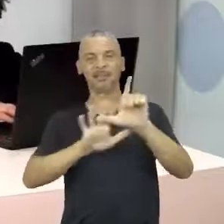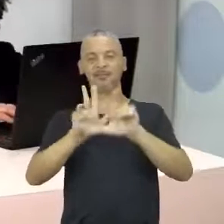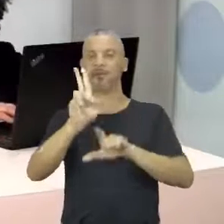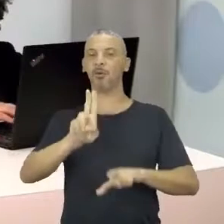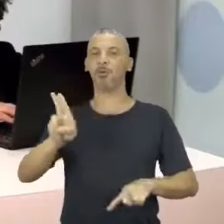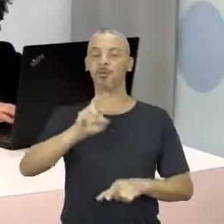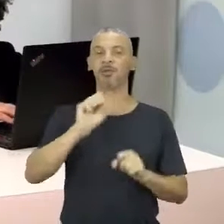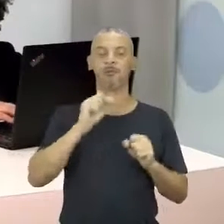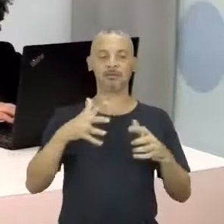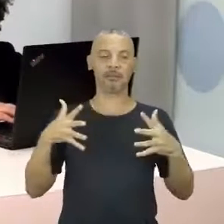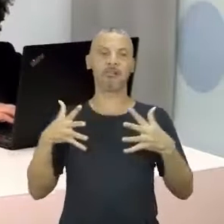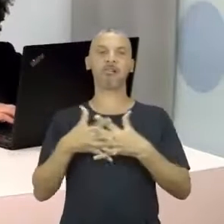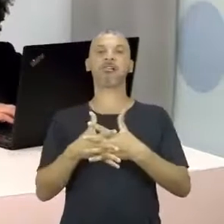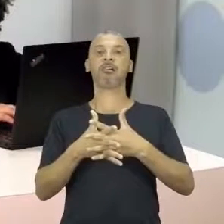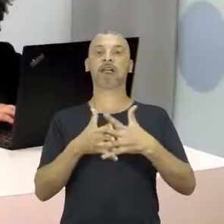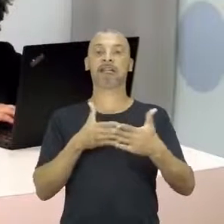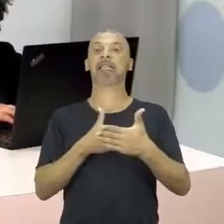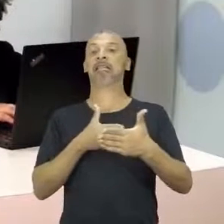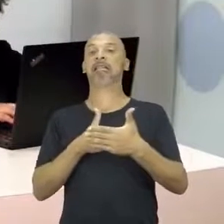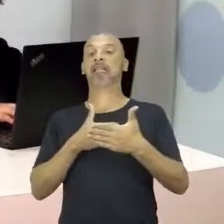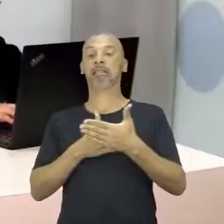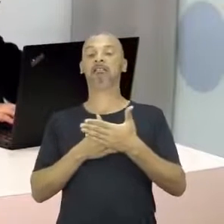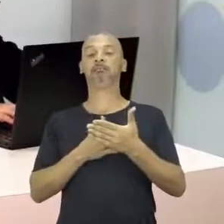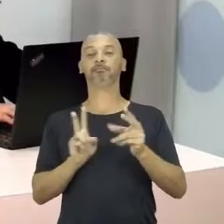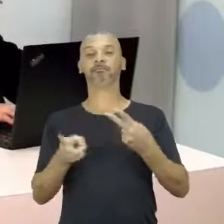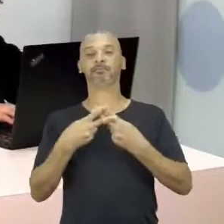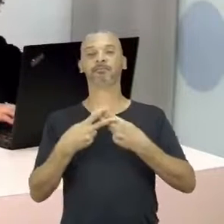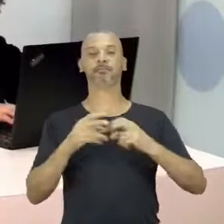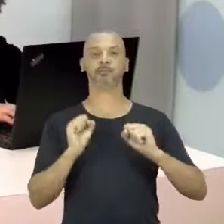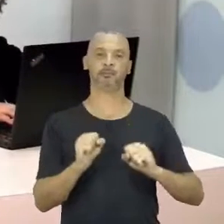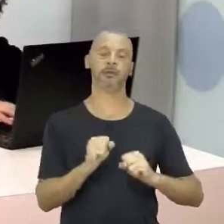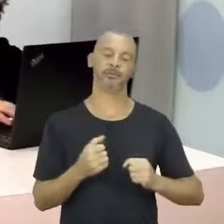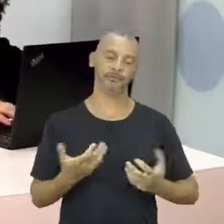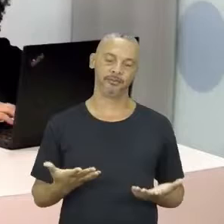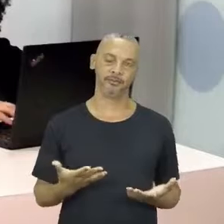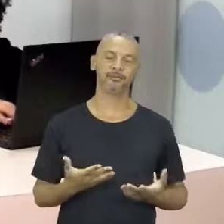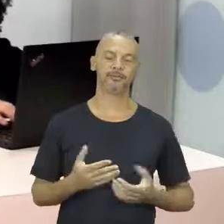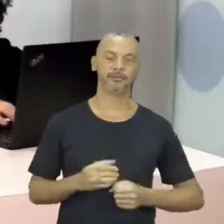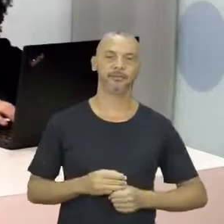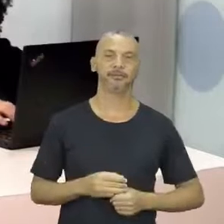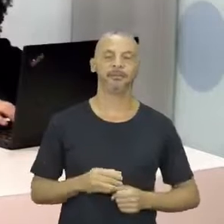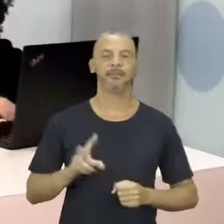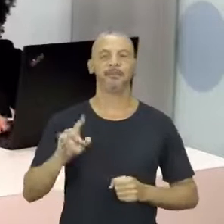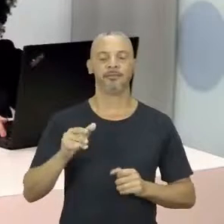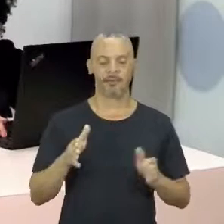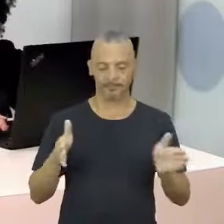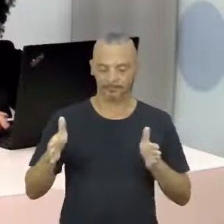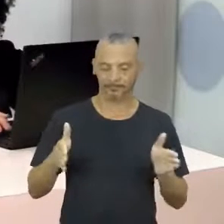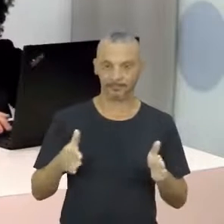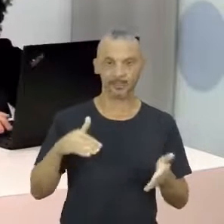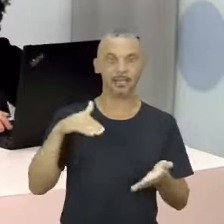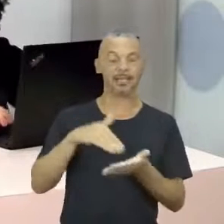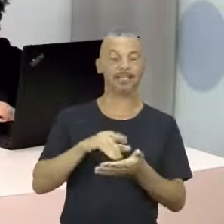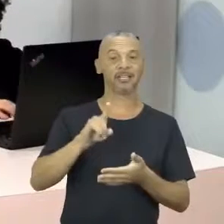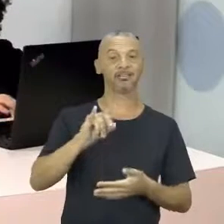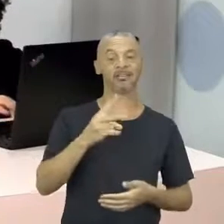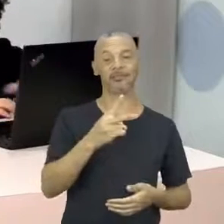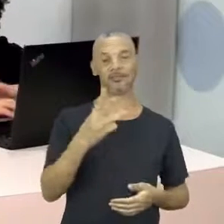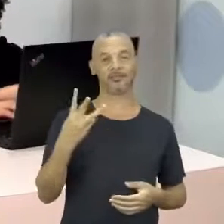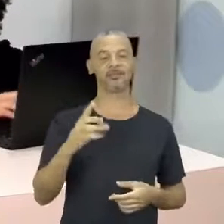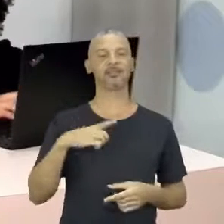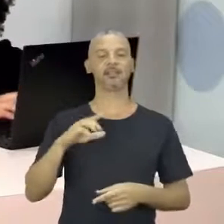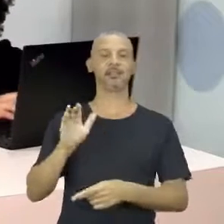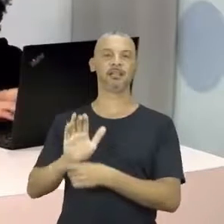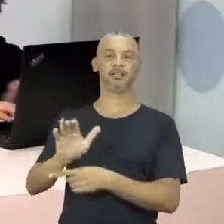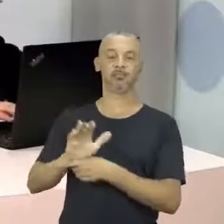pode gerar ali um desgaste para o sistema. Então a gente vai ficar aberto, podem ficar tranquilos que ela vai estar aberta no final de semana e vai ter suporte, né? Tem